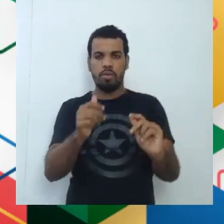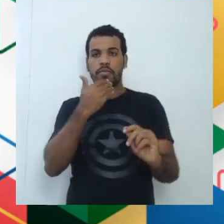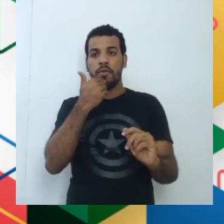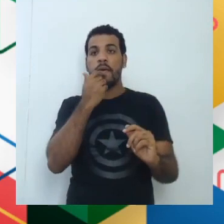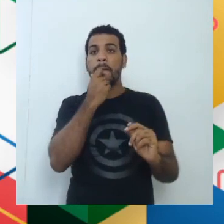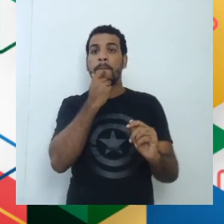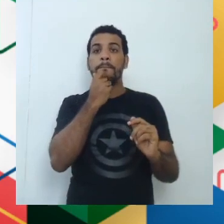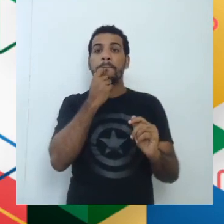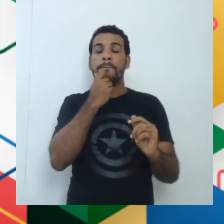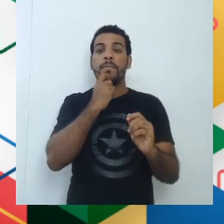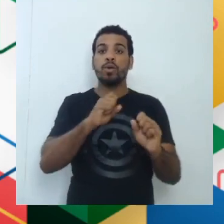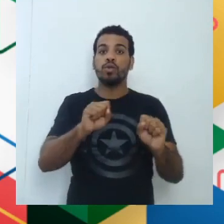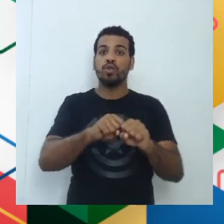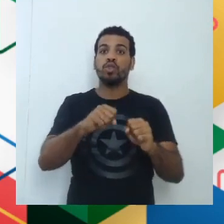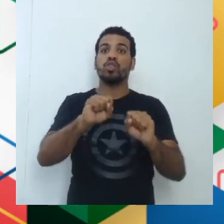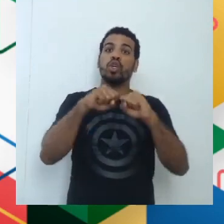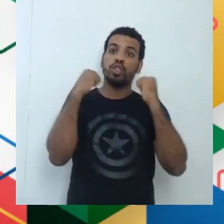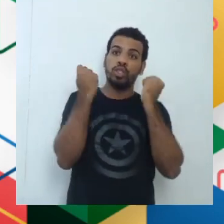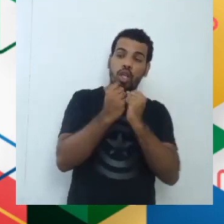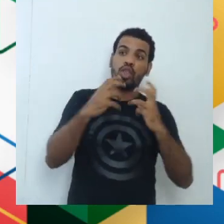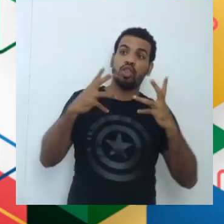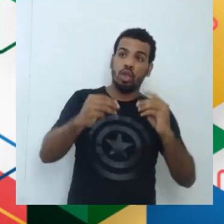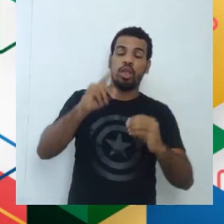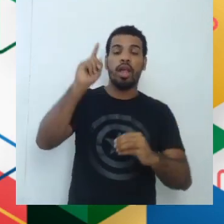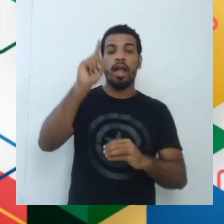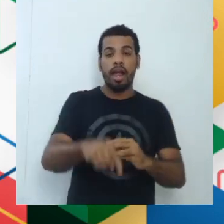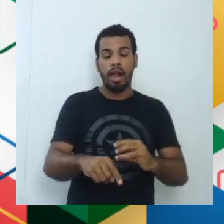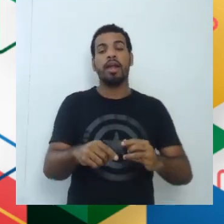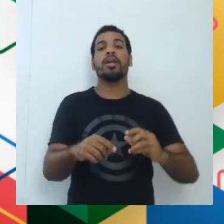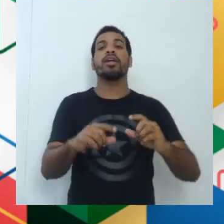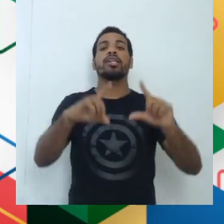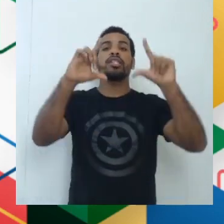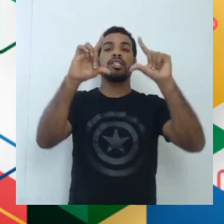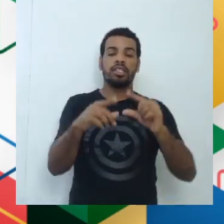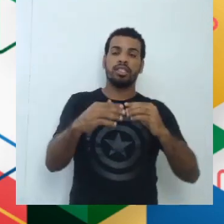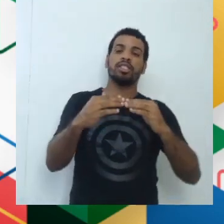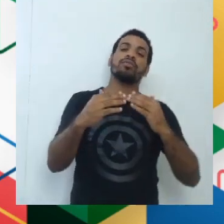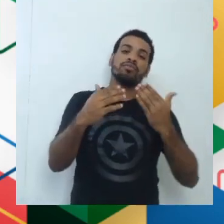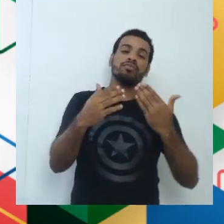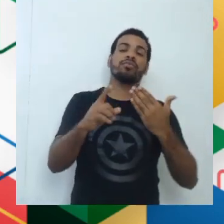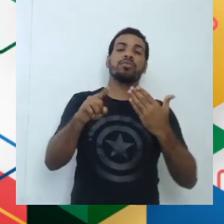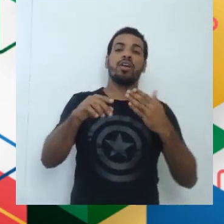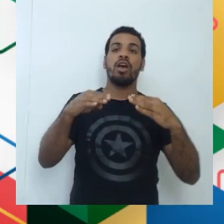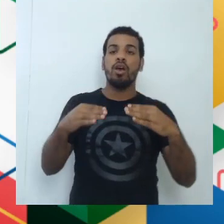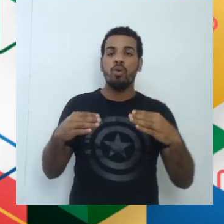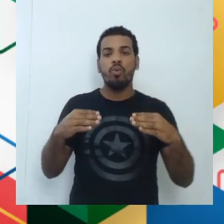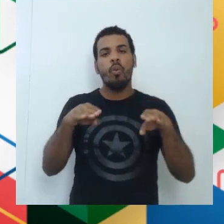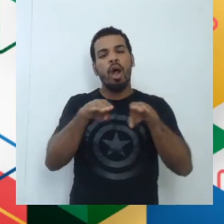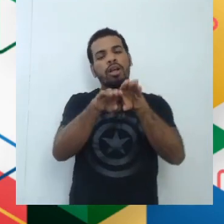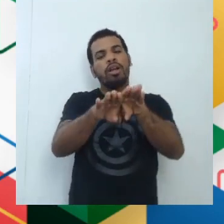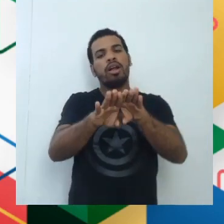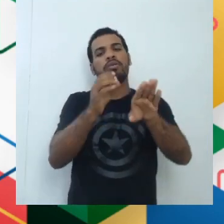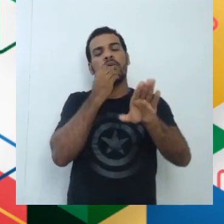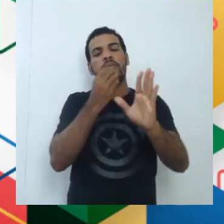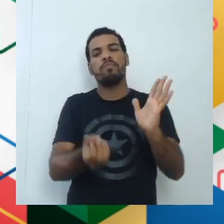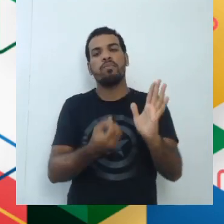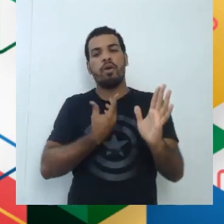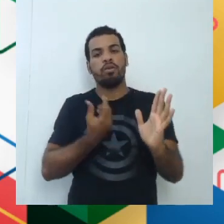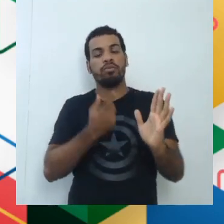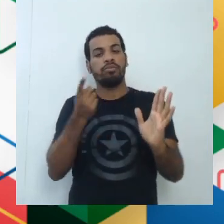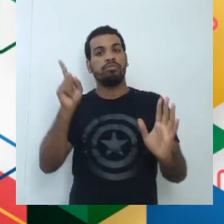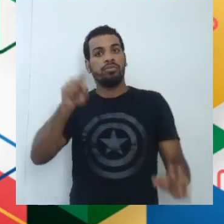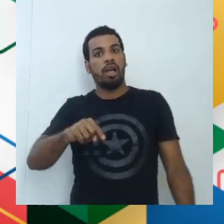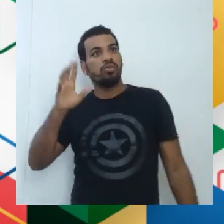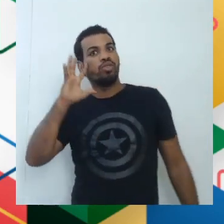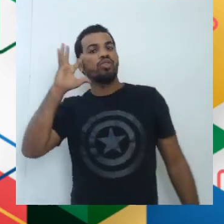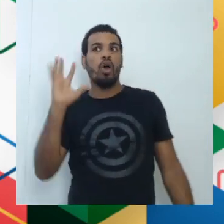Pois todas as sociedades visam diminuir as desigualdades, tornando igualitária a divisão dos bens produzidos. Seria um sonho